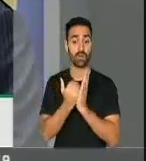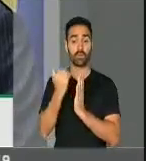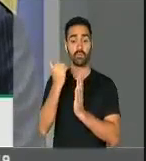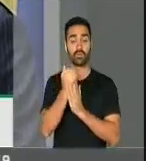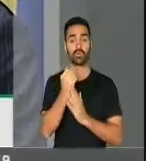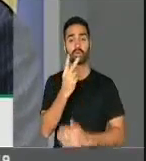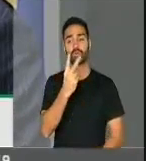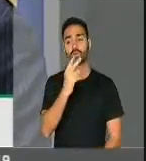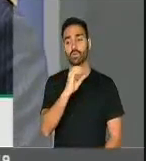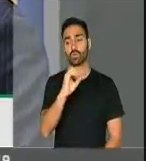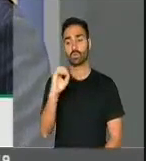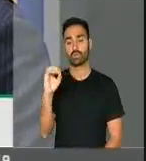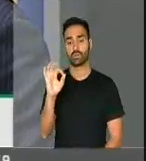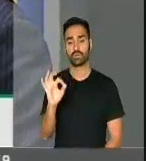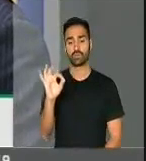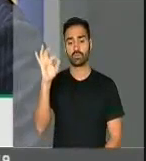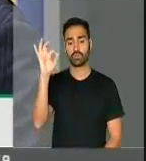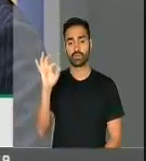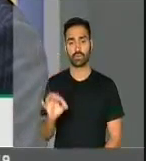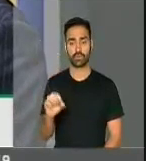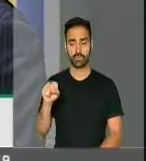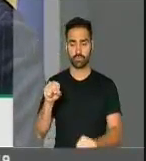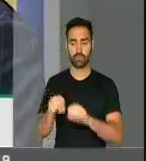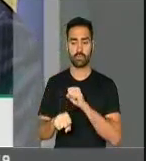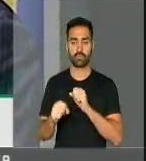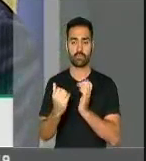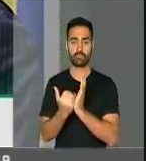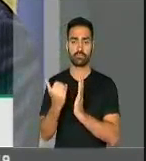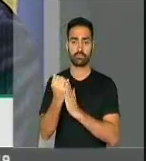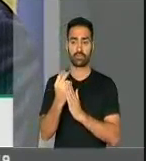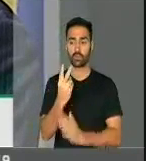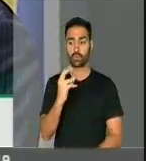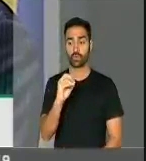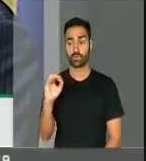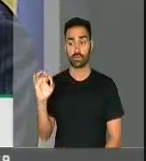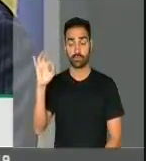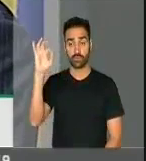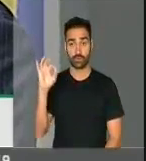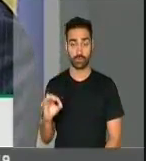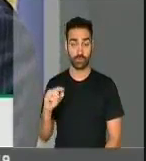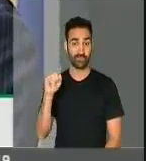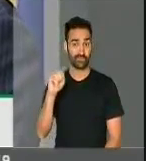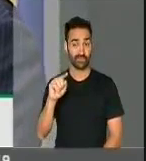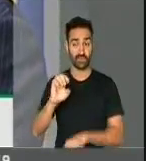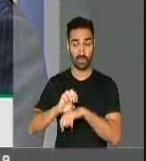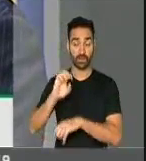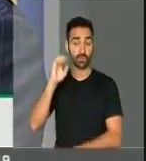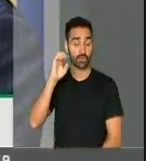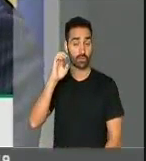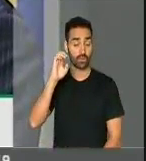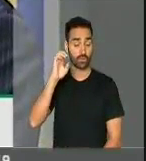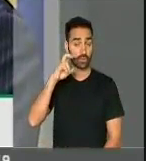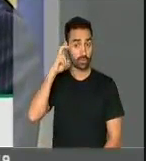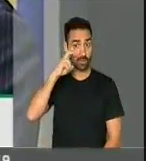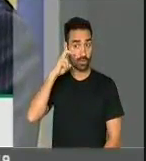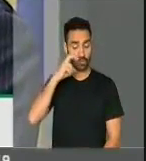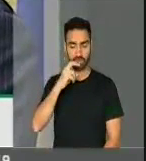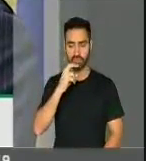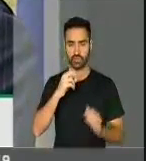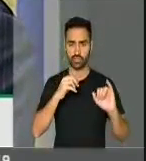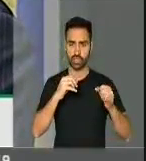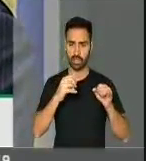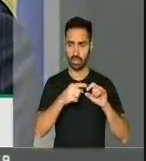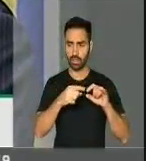em 200% o número de homicídios. Nós tivemos no Rio Grande do Norte, já de janeiro a maio